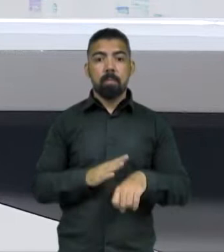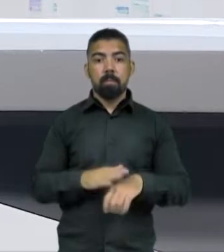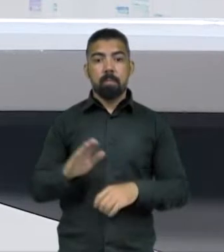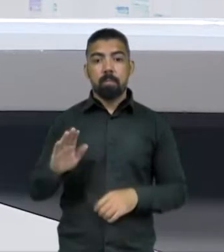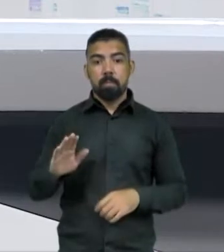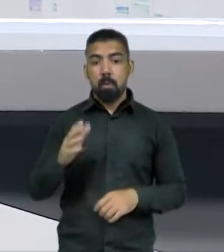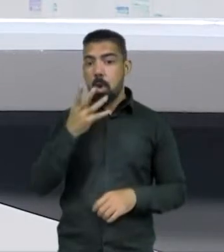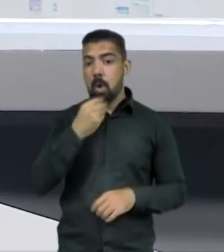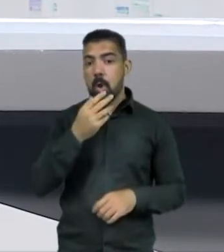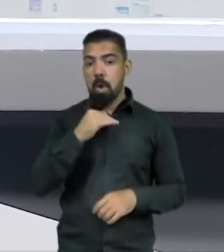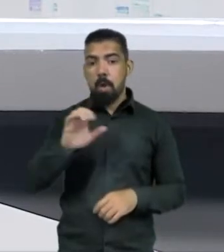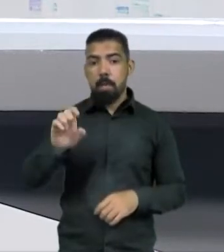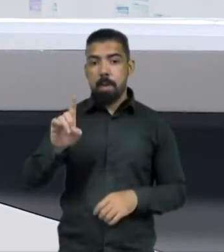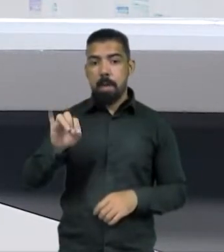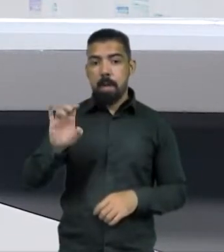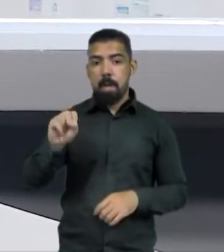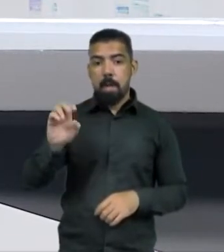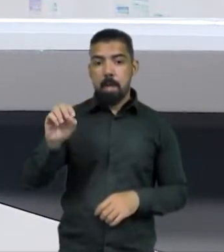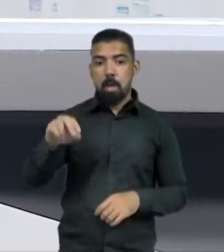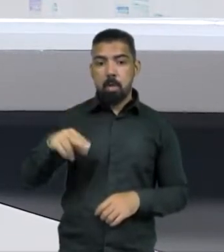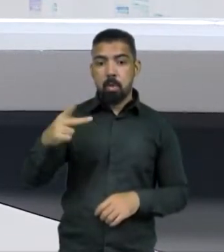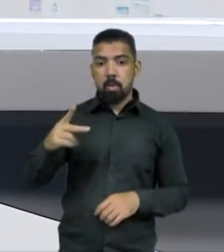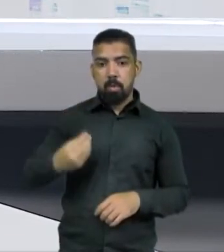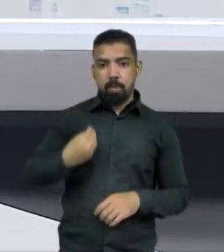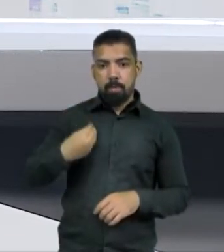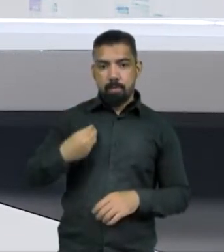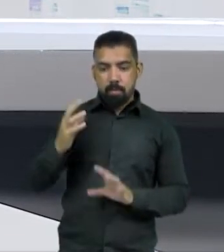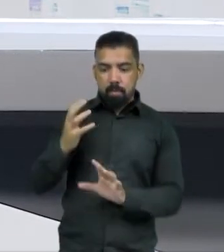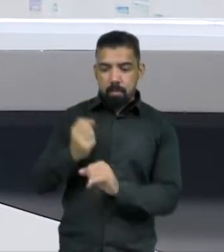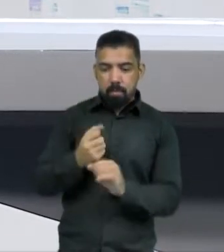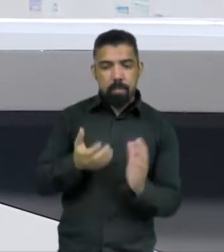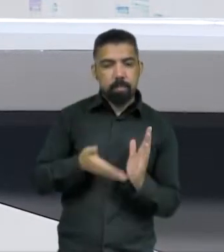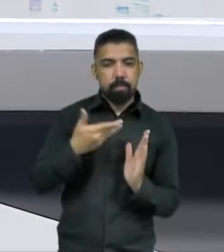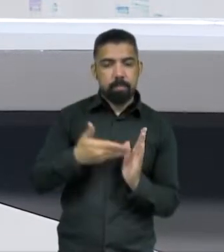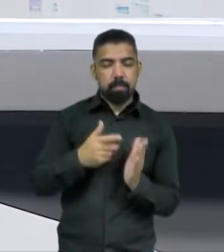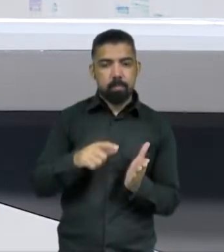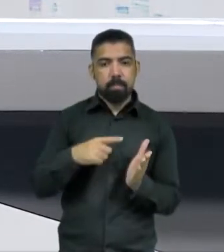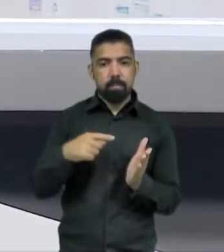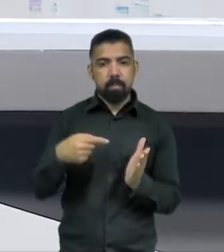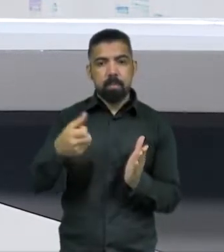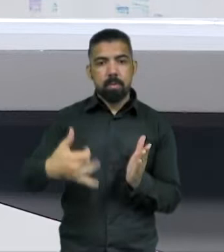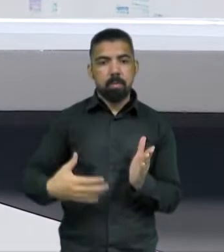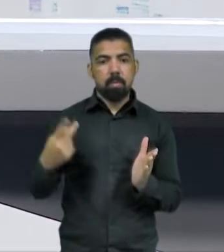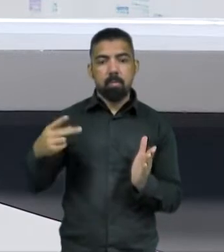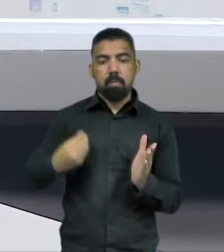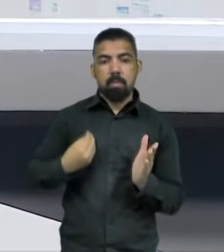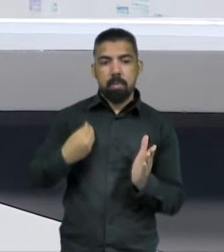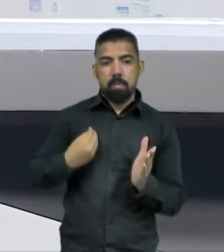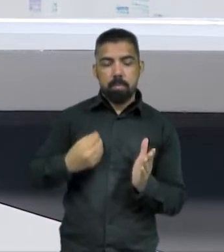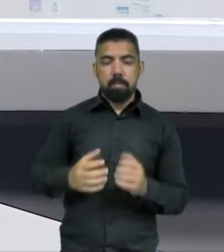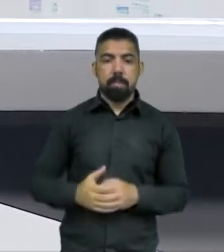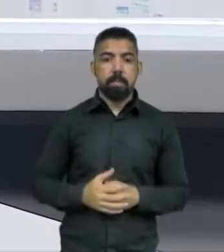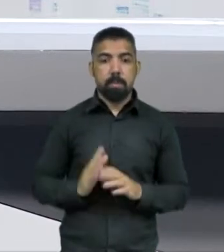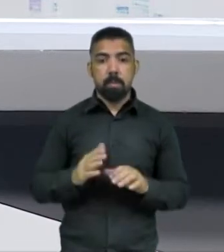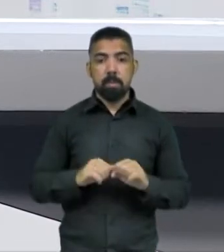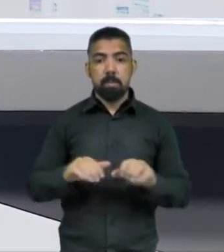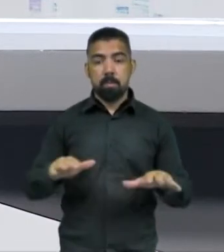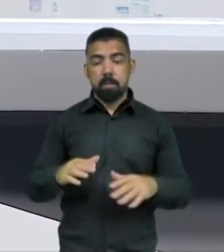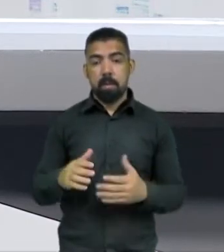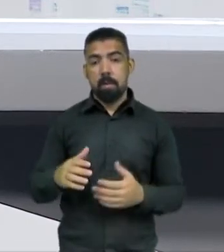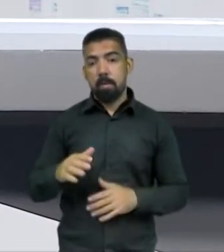Edson Queiroz. O lançamento do livro, que narra a trajetória do empresário, contou com a presença de